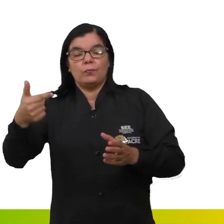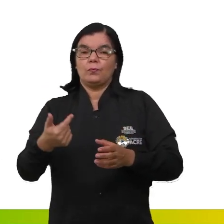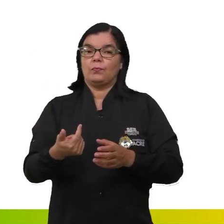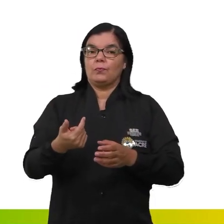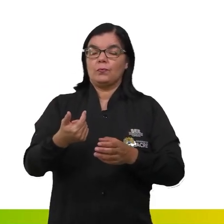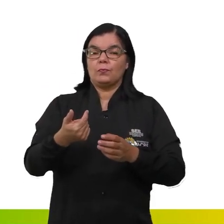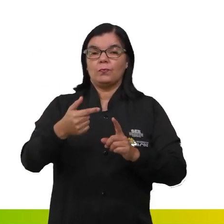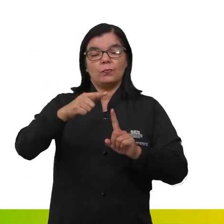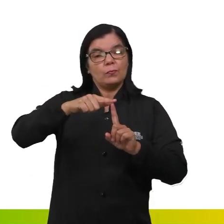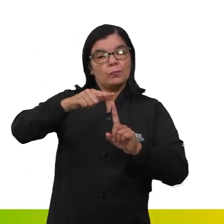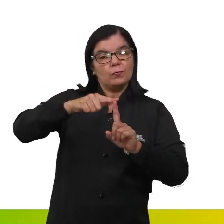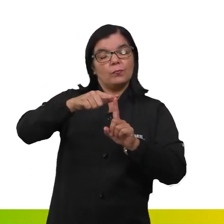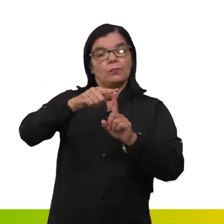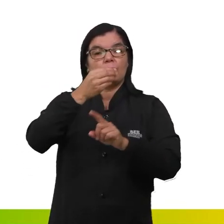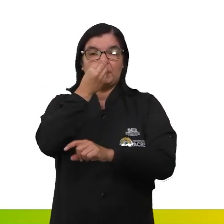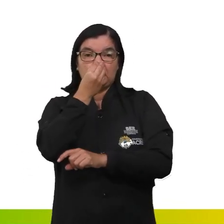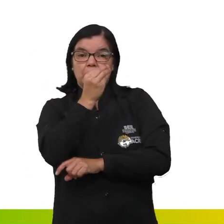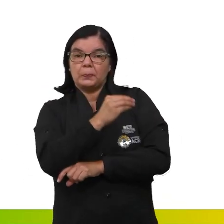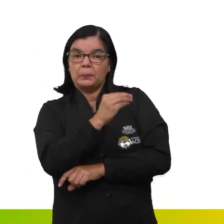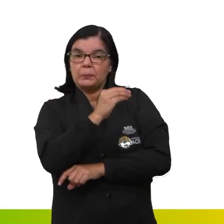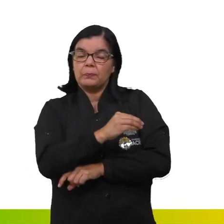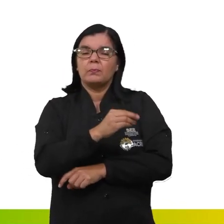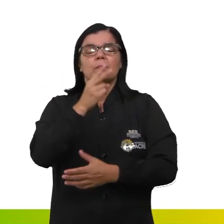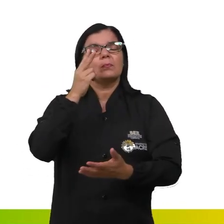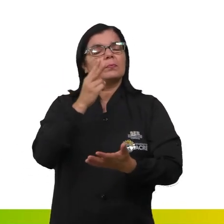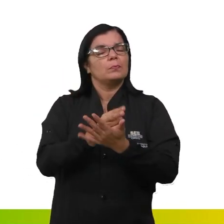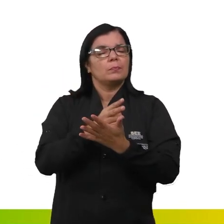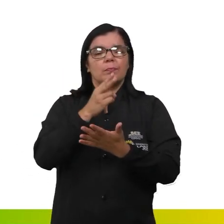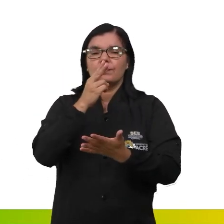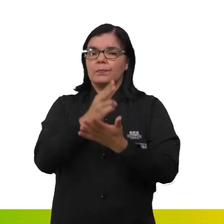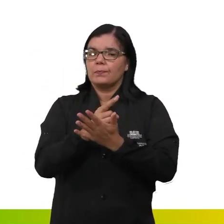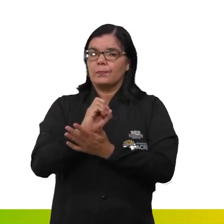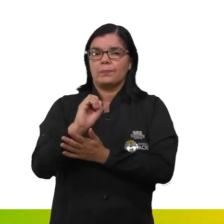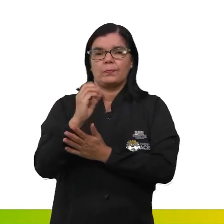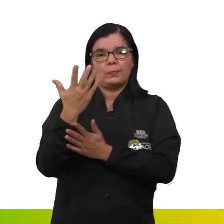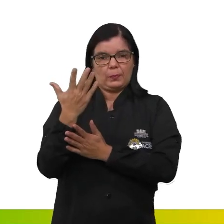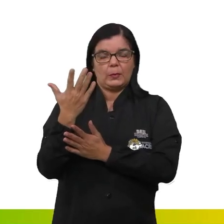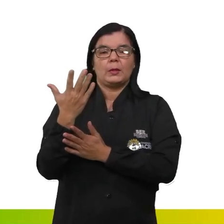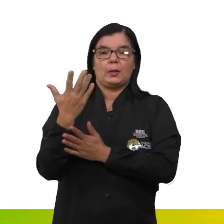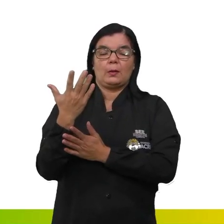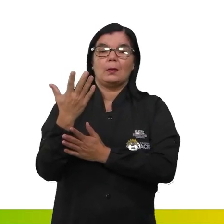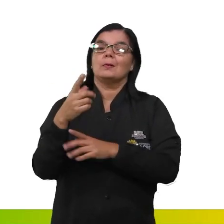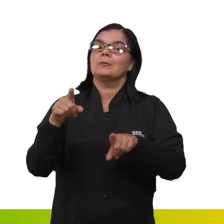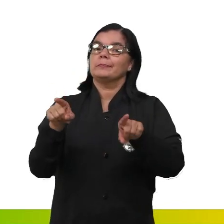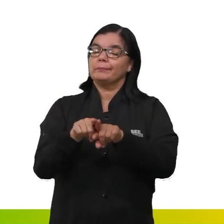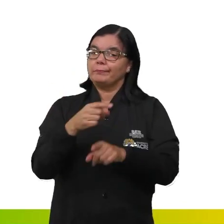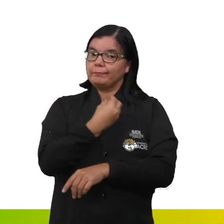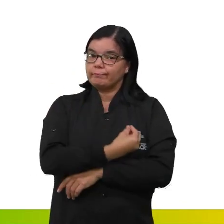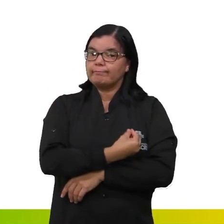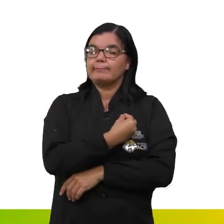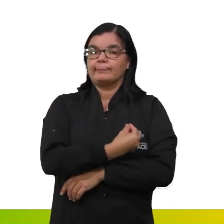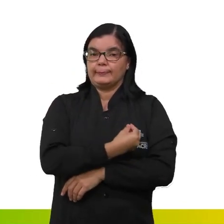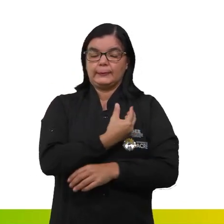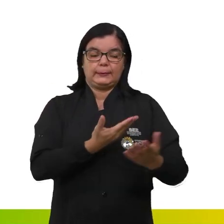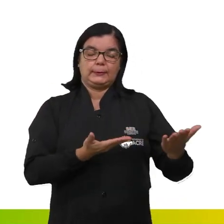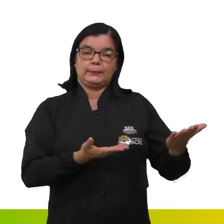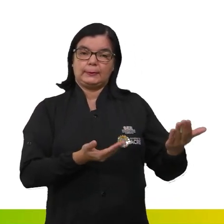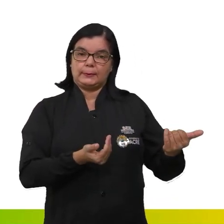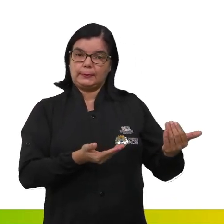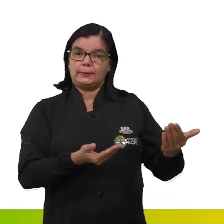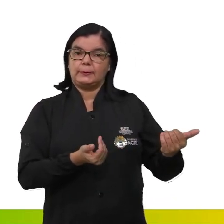de discriminação são recorrentes e afetam a convivência entre